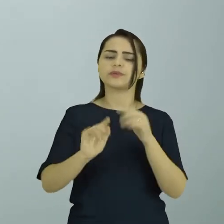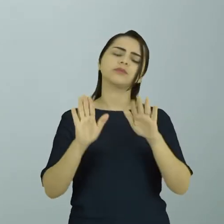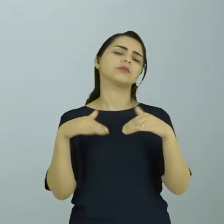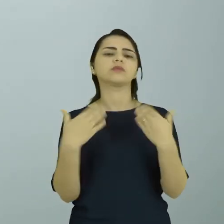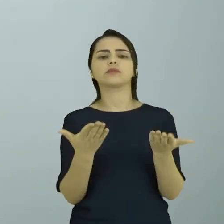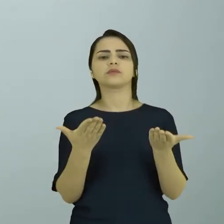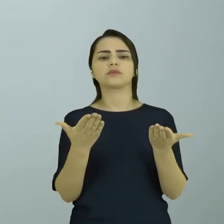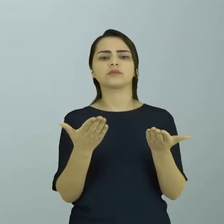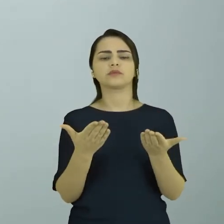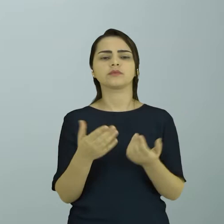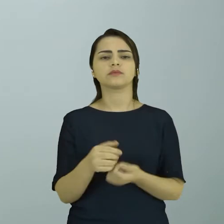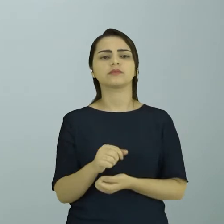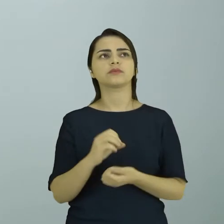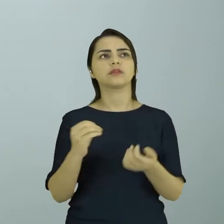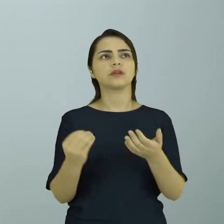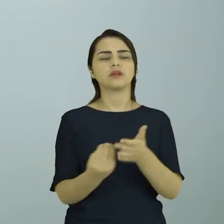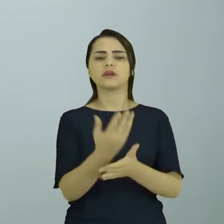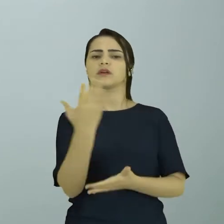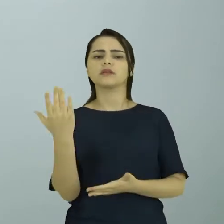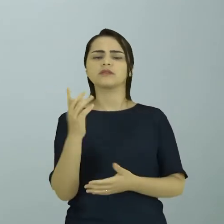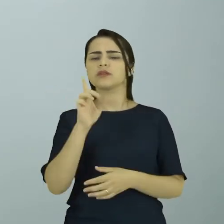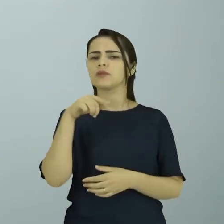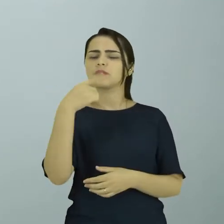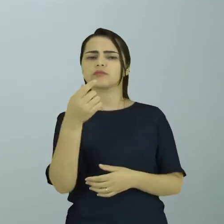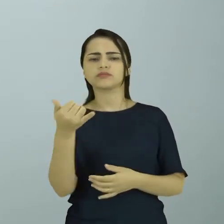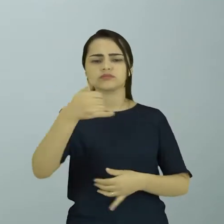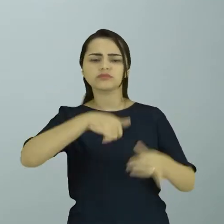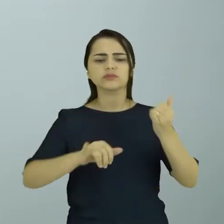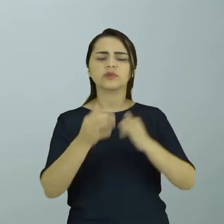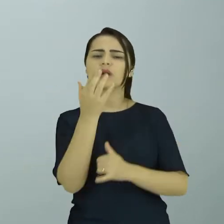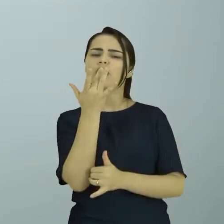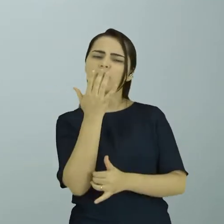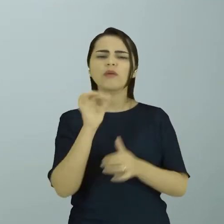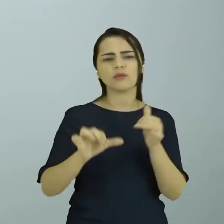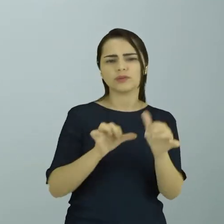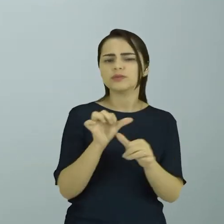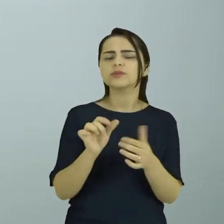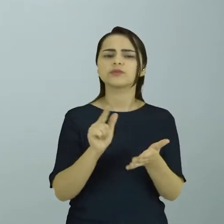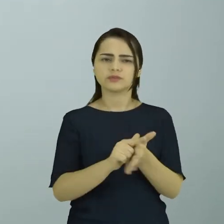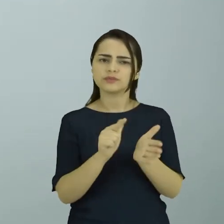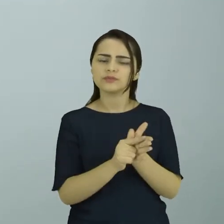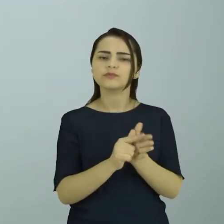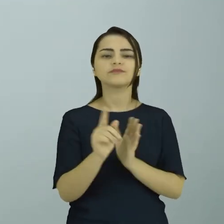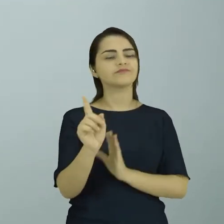química? Houve o surgimento de uma outra substância? Mudou a cor do papel?